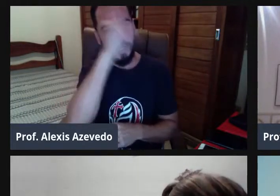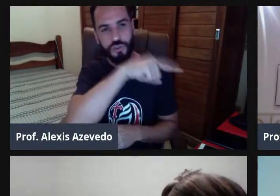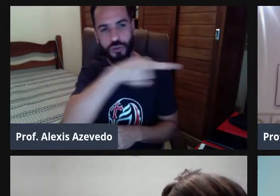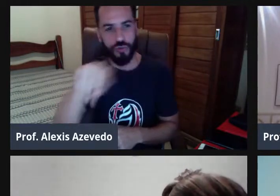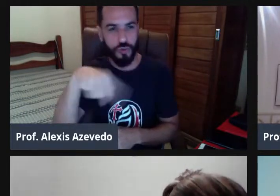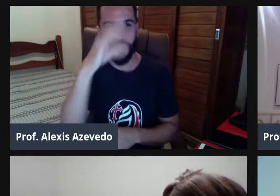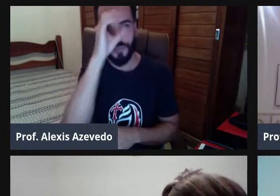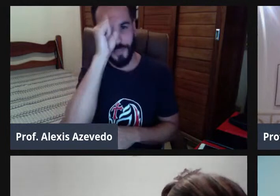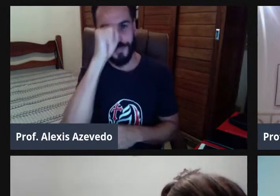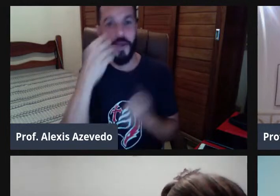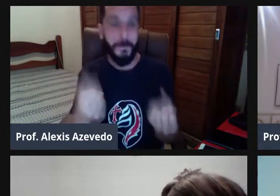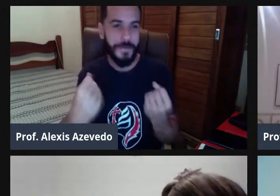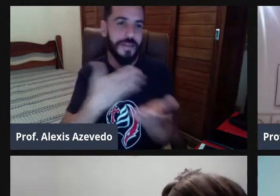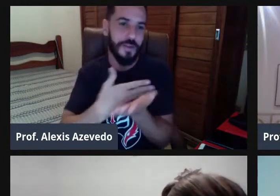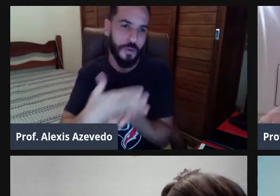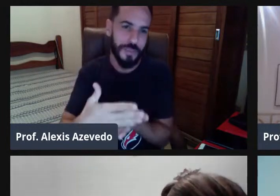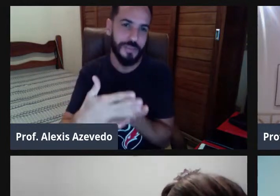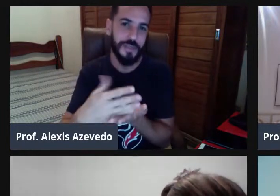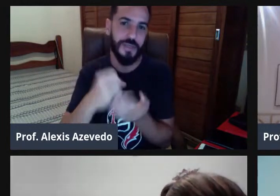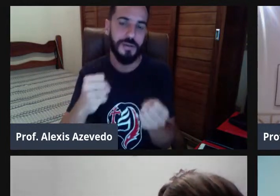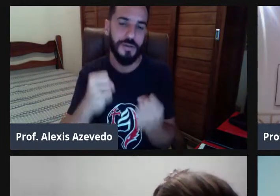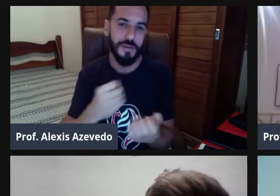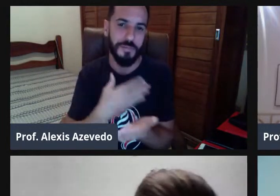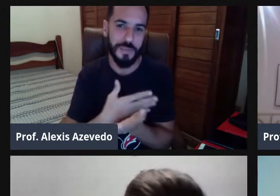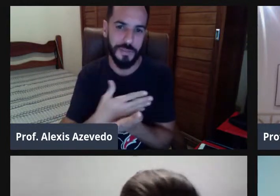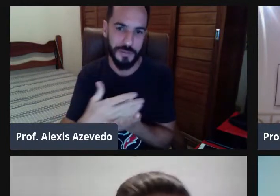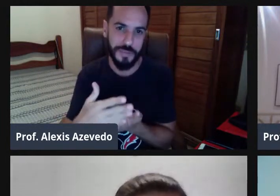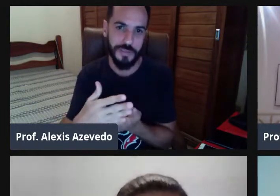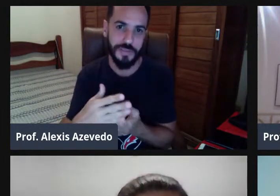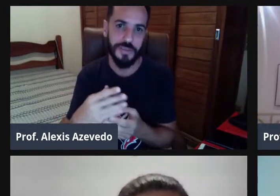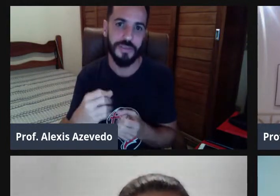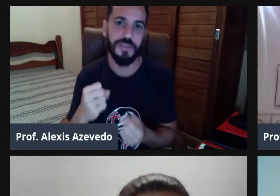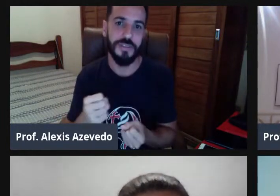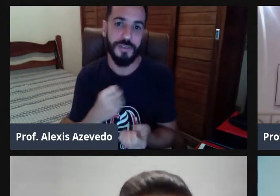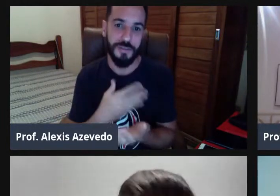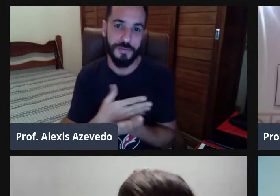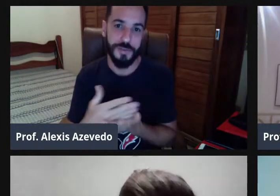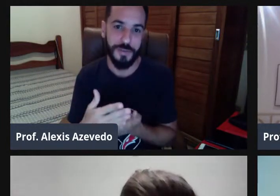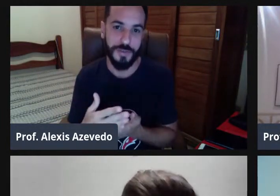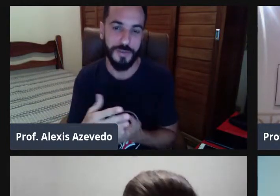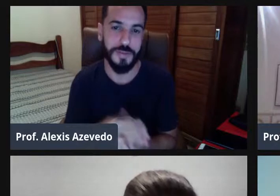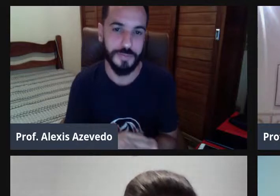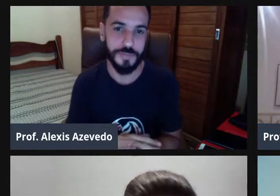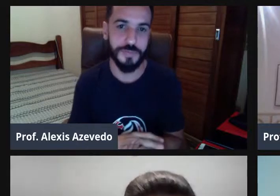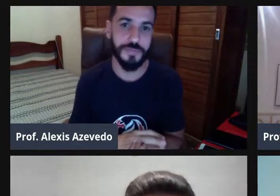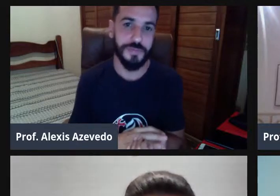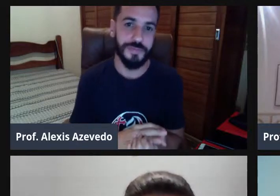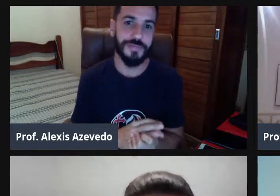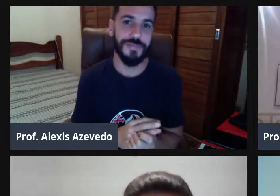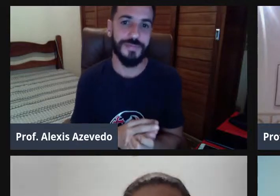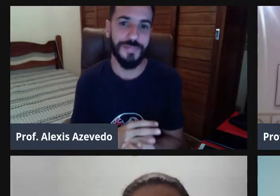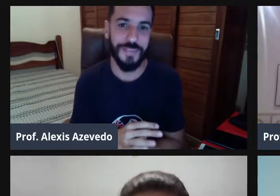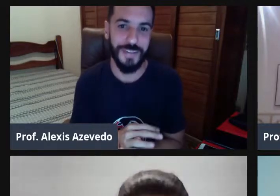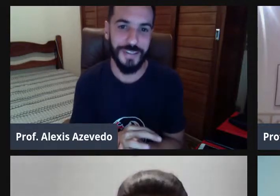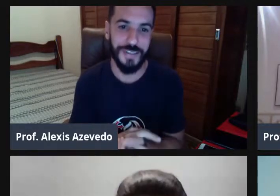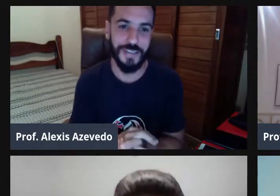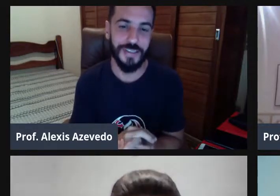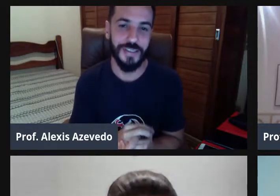gente tem que começar, né, de alguma forma, e eu acho que a gente está começando bem, principalmente com essa ajuda do Alexis